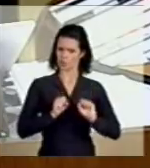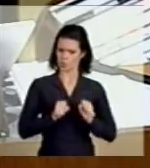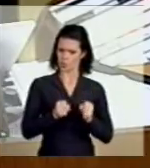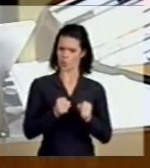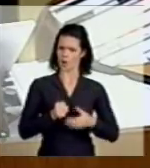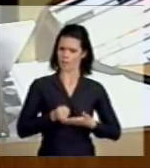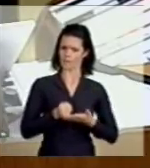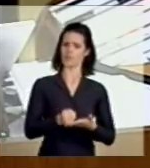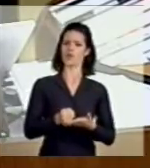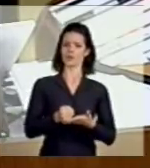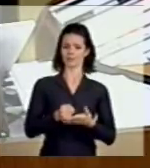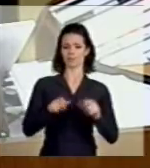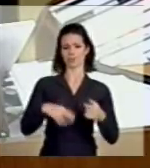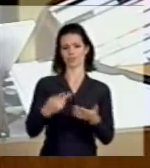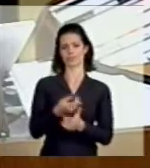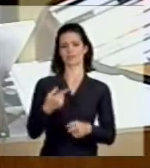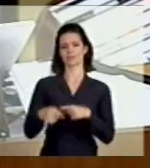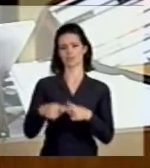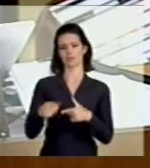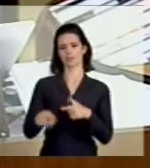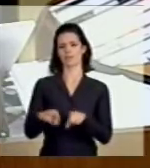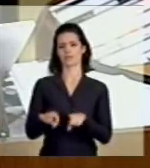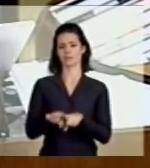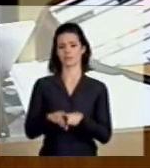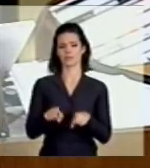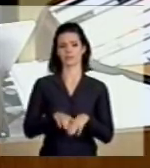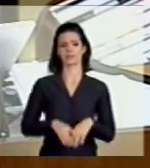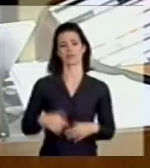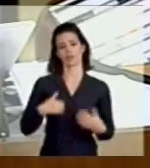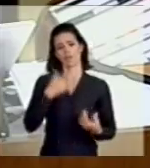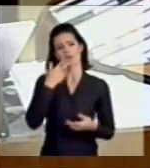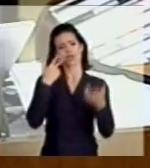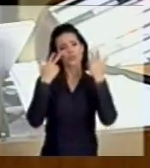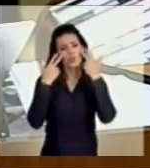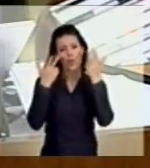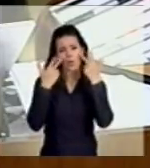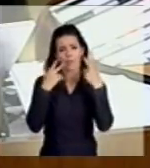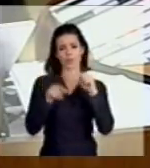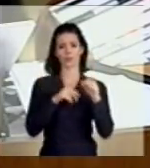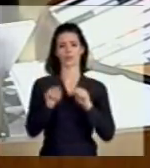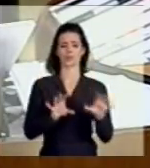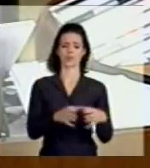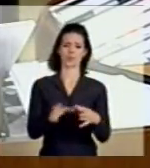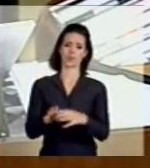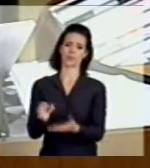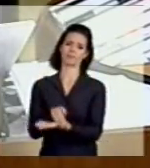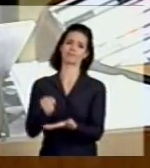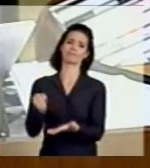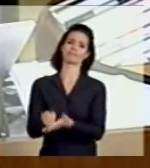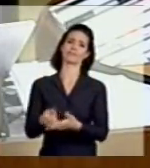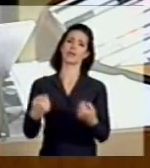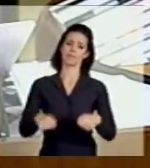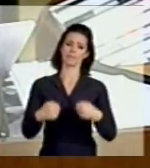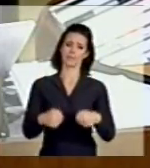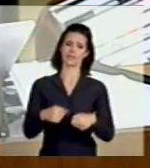coadjuvando as partes envolvidas no litígio. Digo, então, que é natural e saudável, portanto, que os acordos sejam escrutinados até mesmo